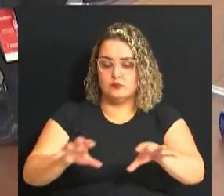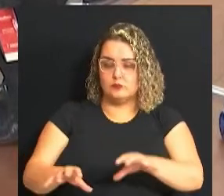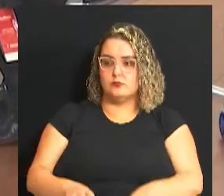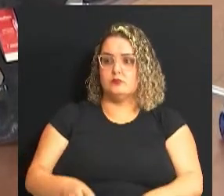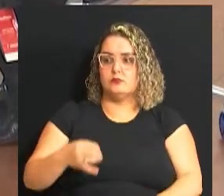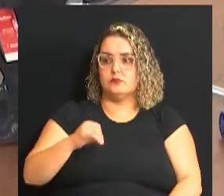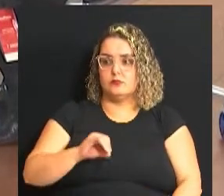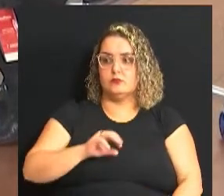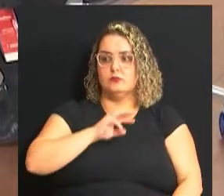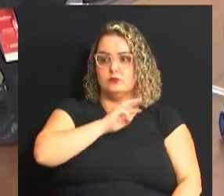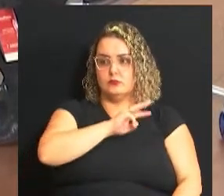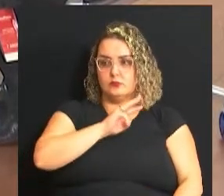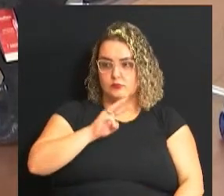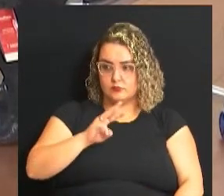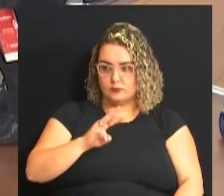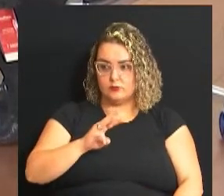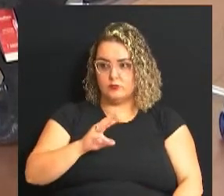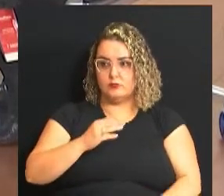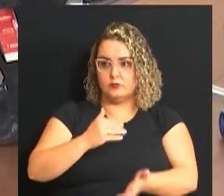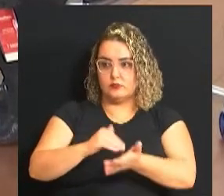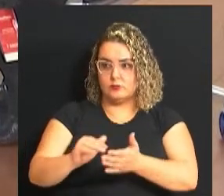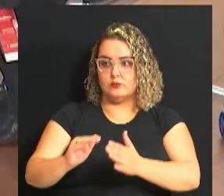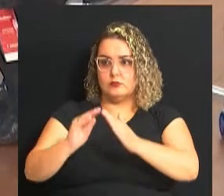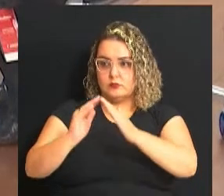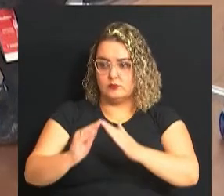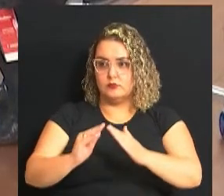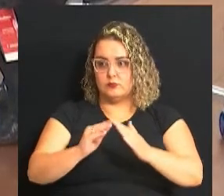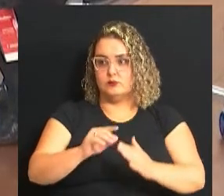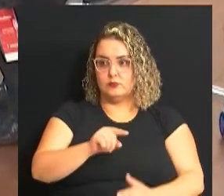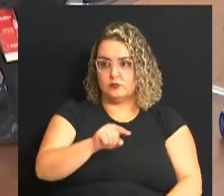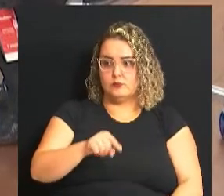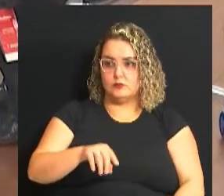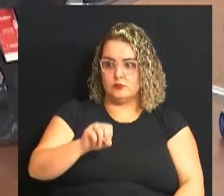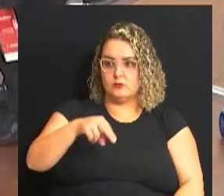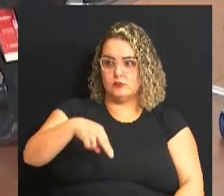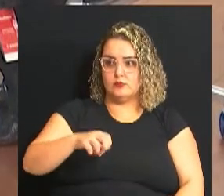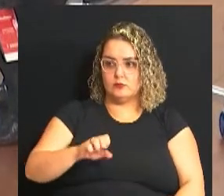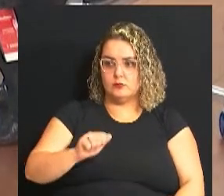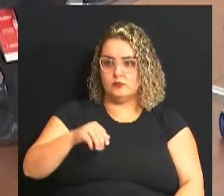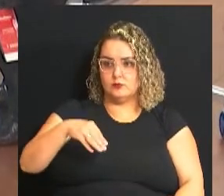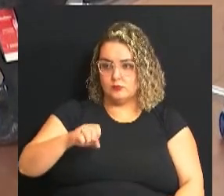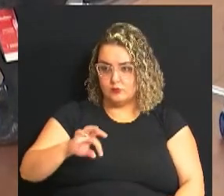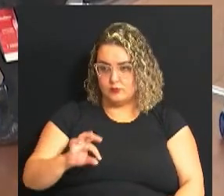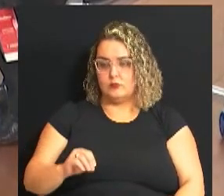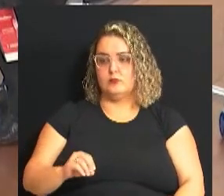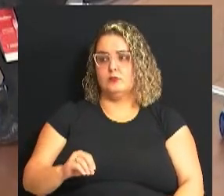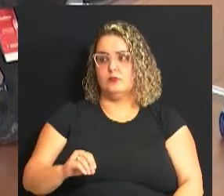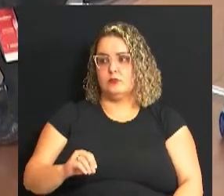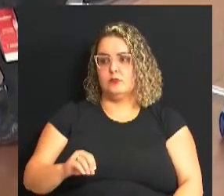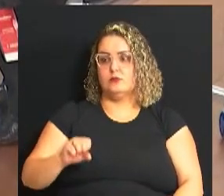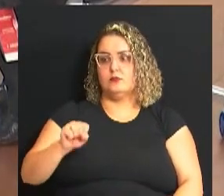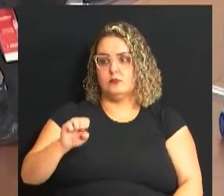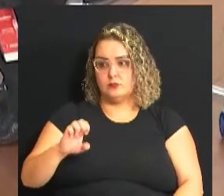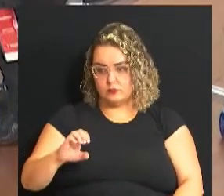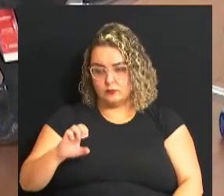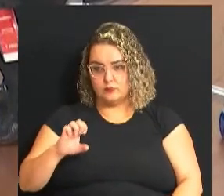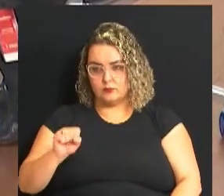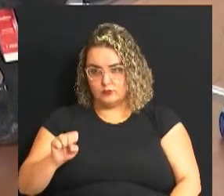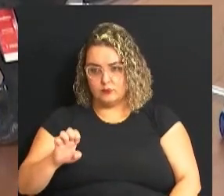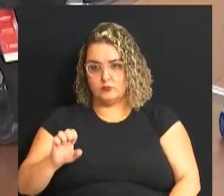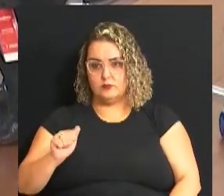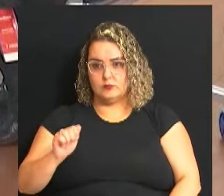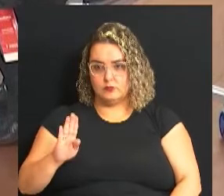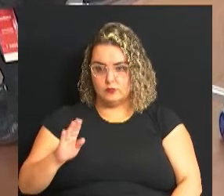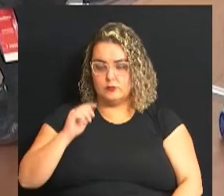página da Secretaria de Habitação, Zoneamento Online, SEAB, você vai ter a delimitação, onde está o núcleo,